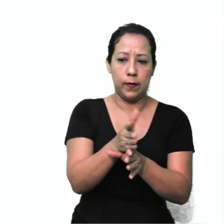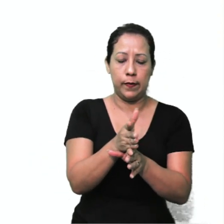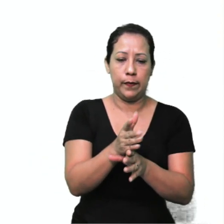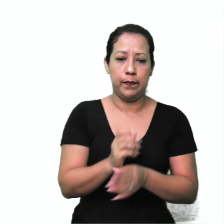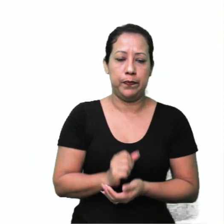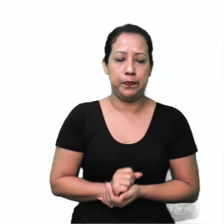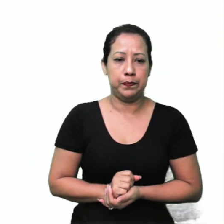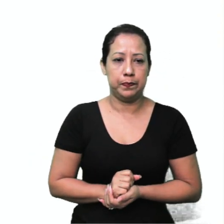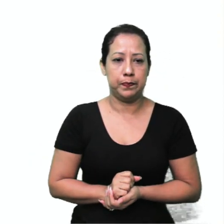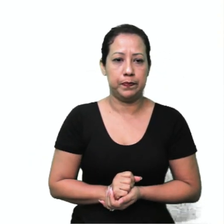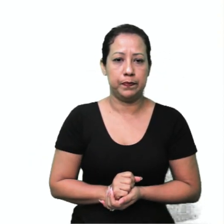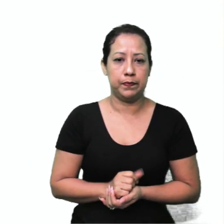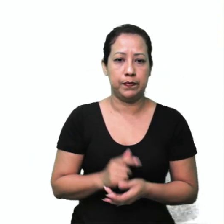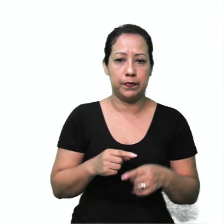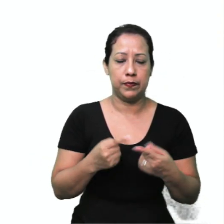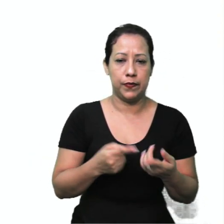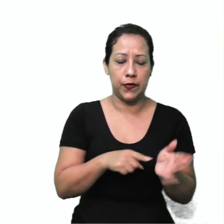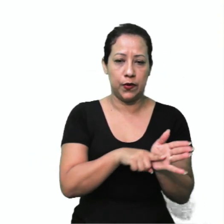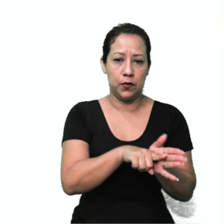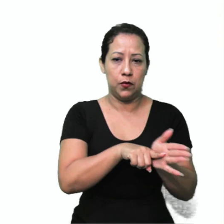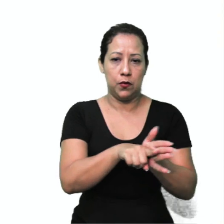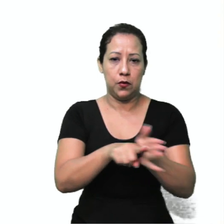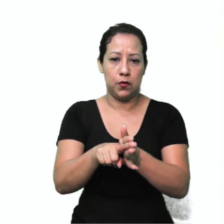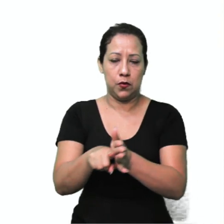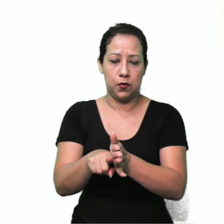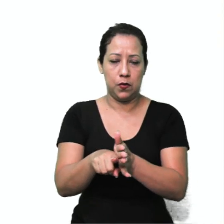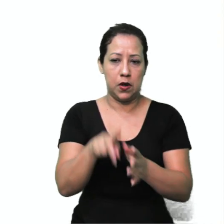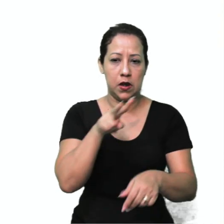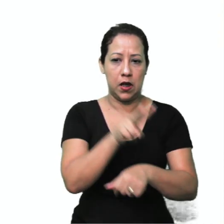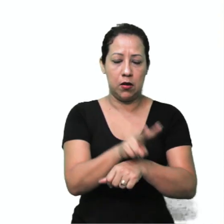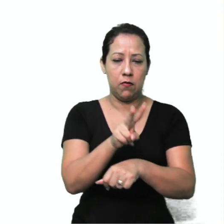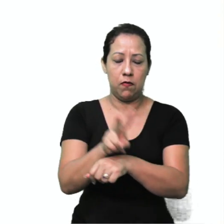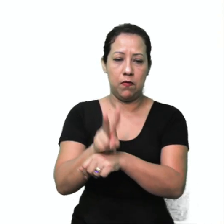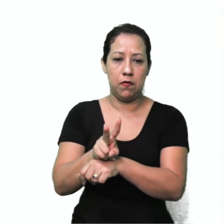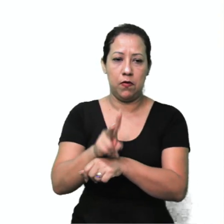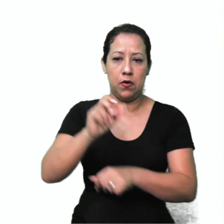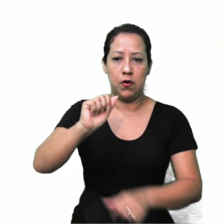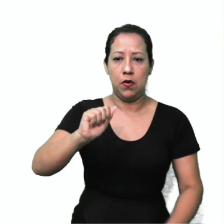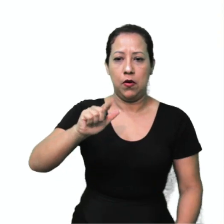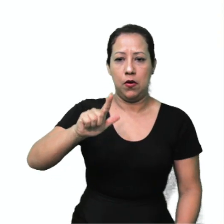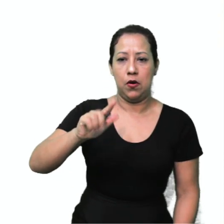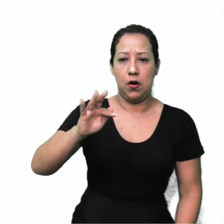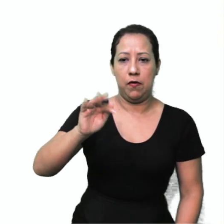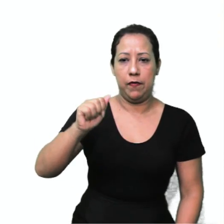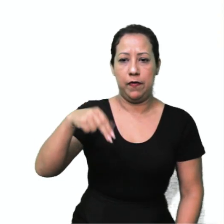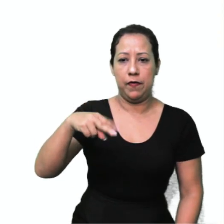De acordo com o Escritório de Fiscalização da Alfândega e Proteção de